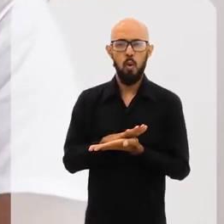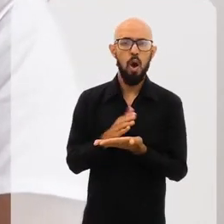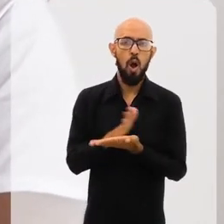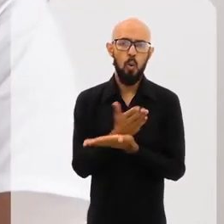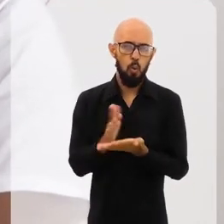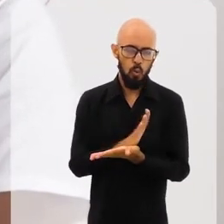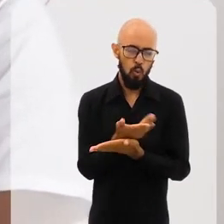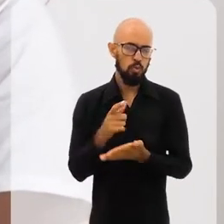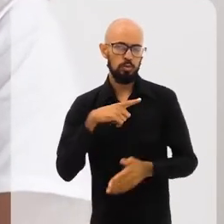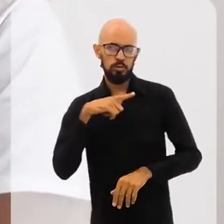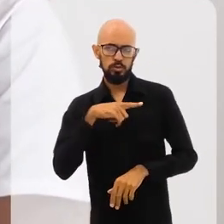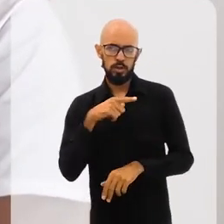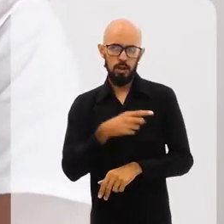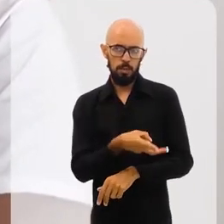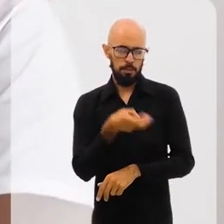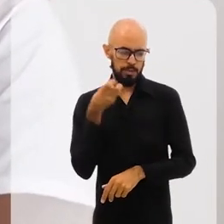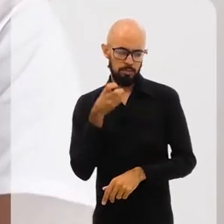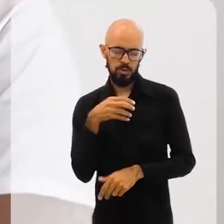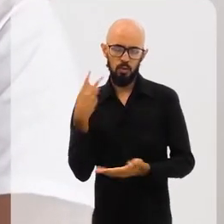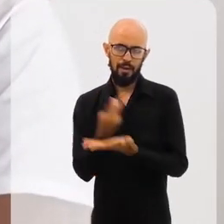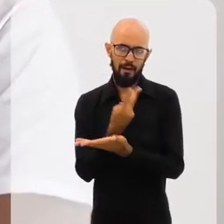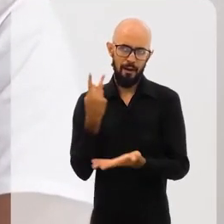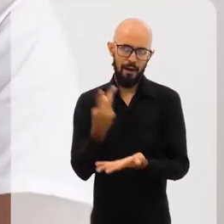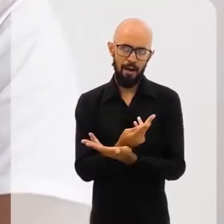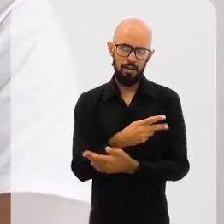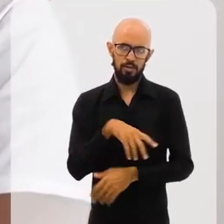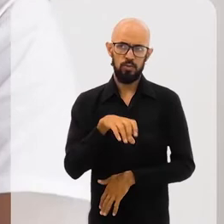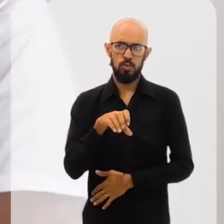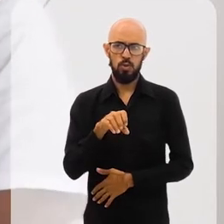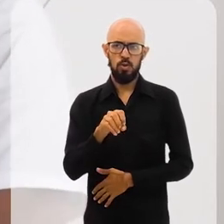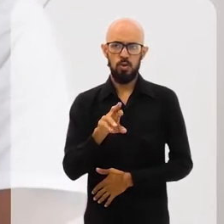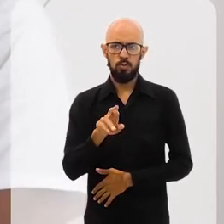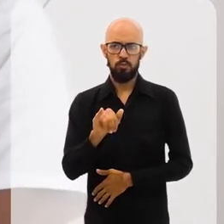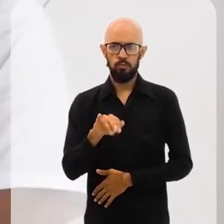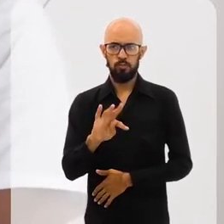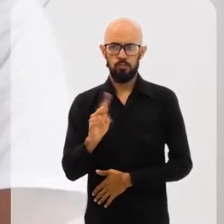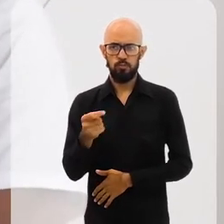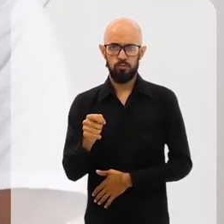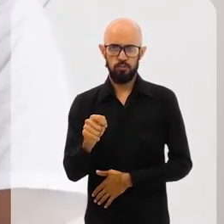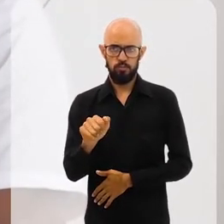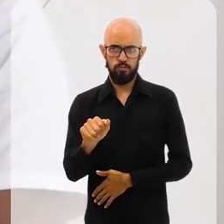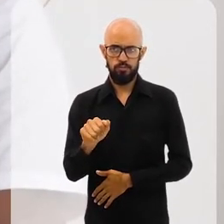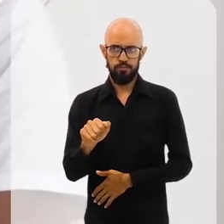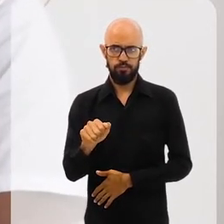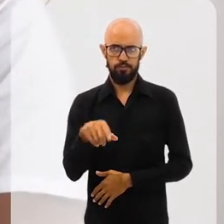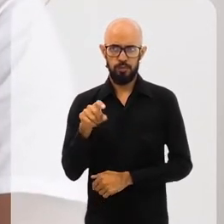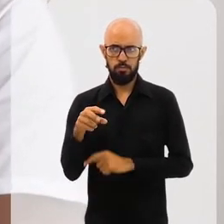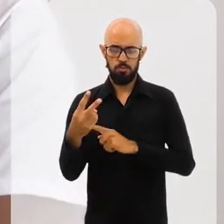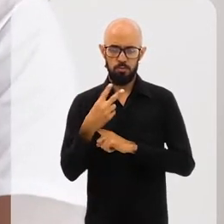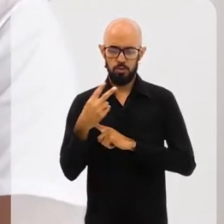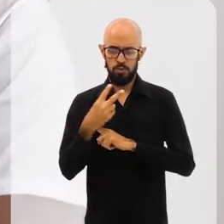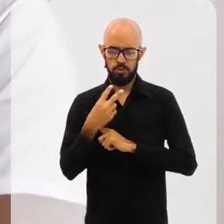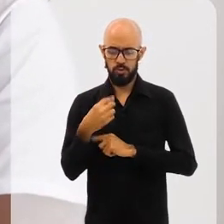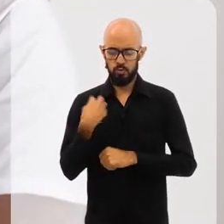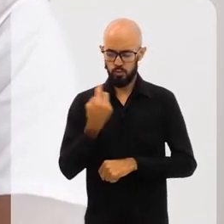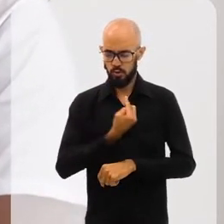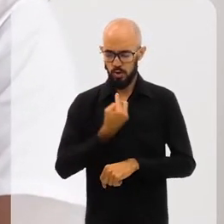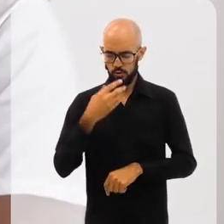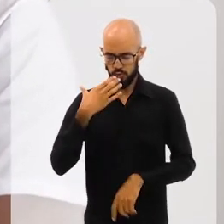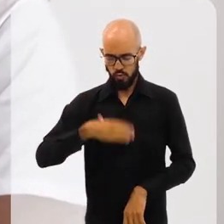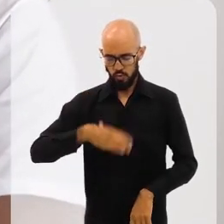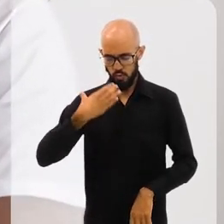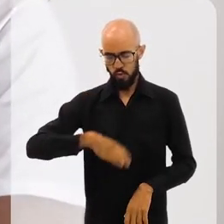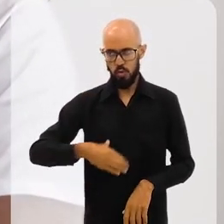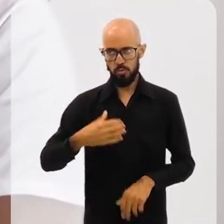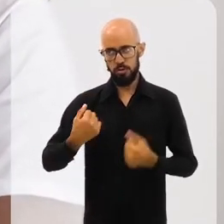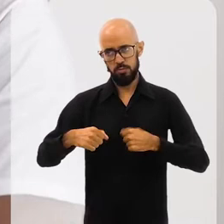visão bem errônea desse orixá. Mas ele é o movimento e também toda a proteção do nosso corpo, que é o que a gente